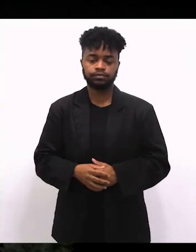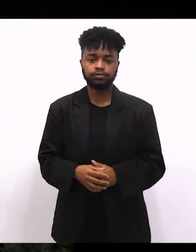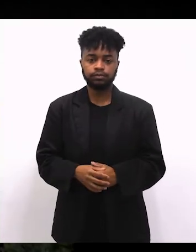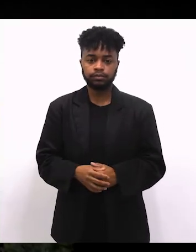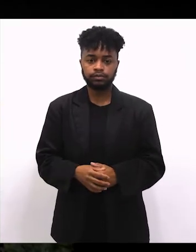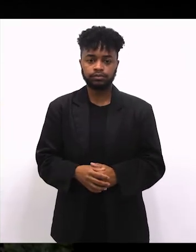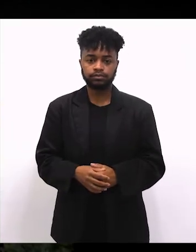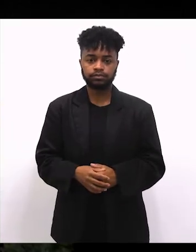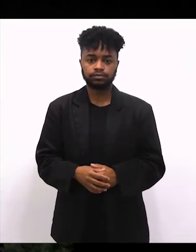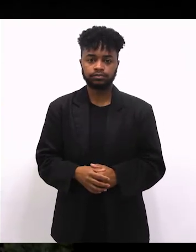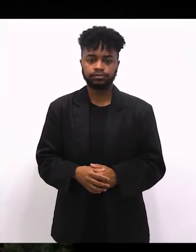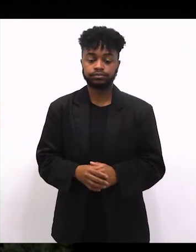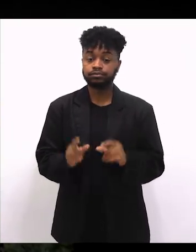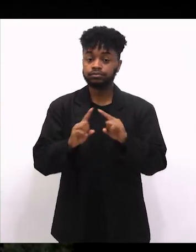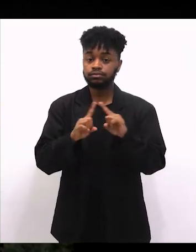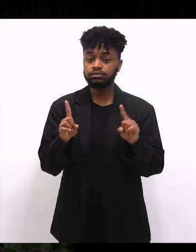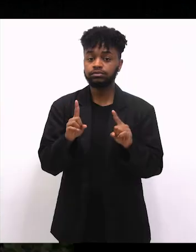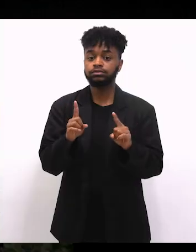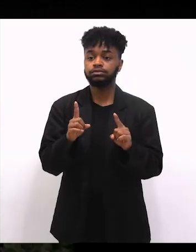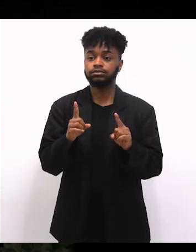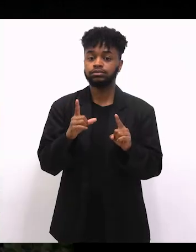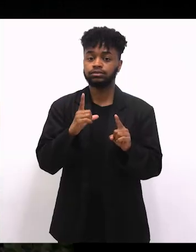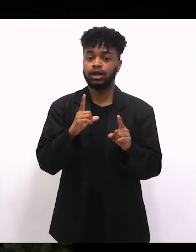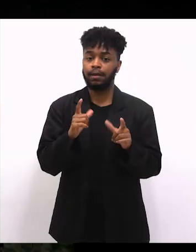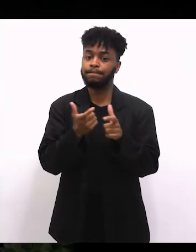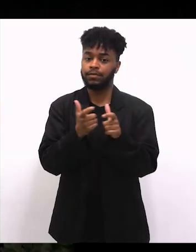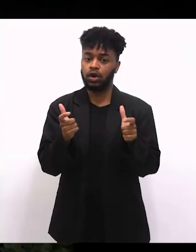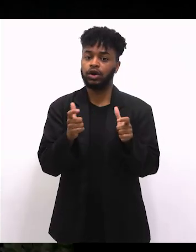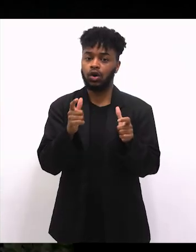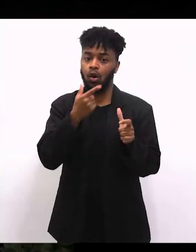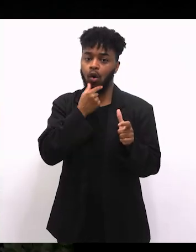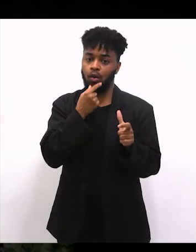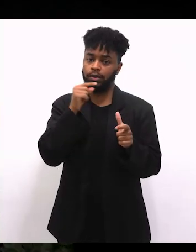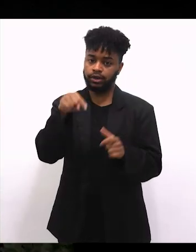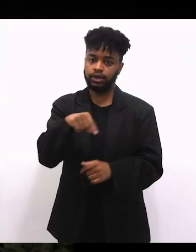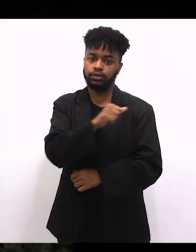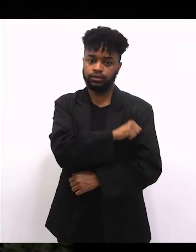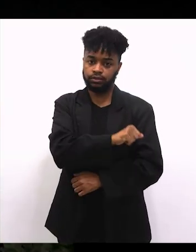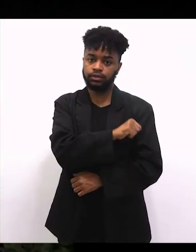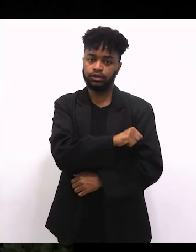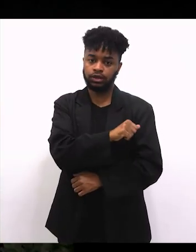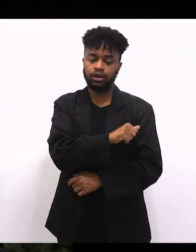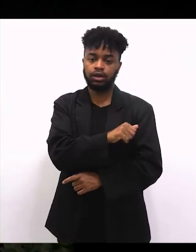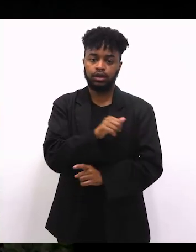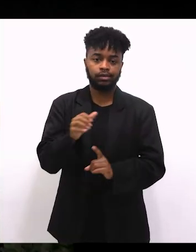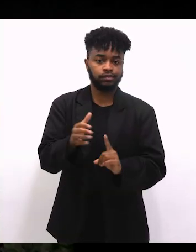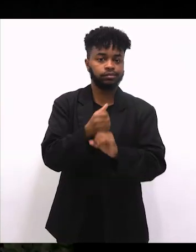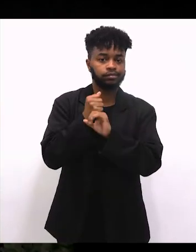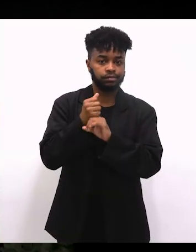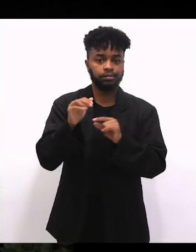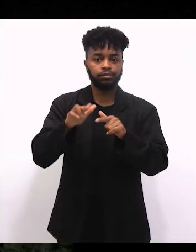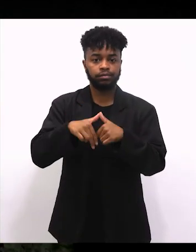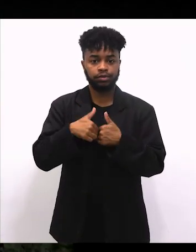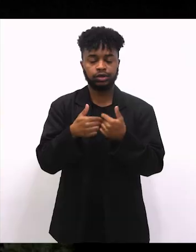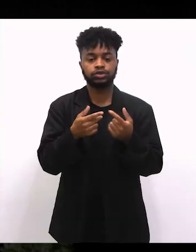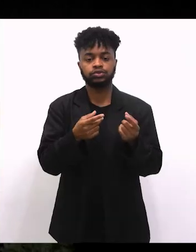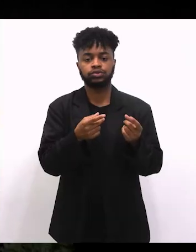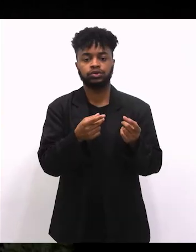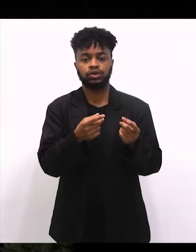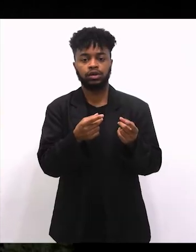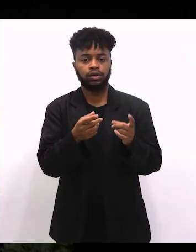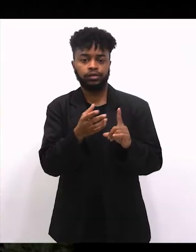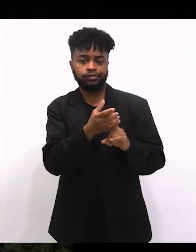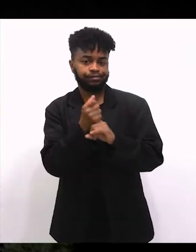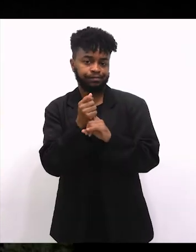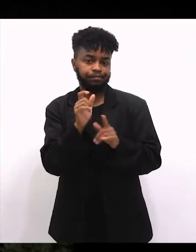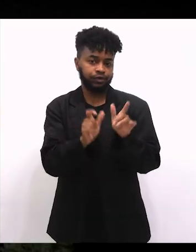mulheres. Entretanto, a gente ainda tem mais homens no Rio de Janeiro que são resgatados do tráfico de pessoas,